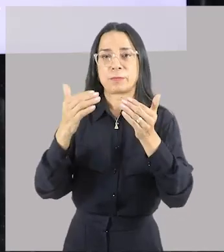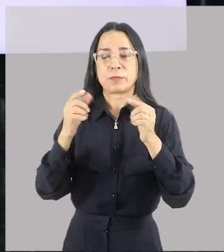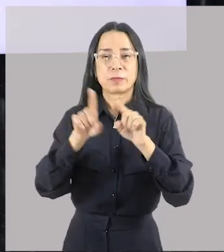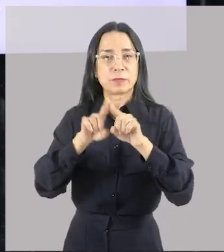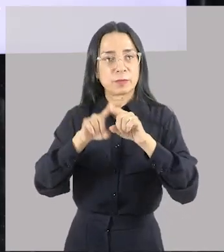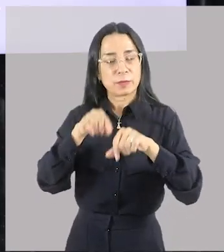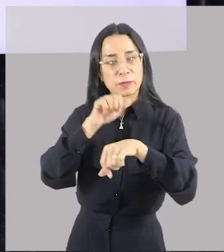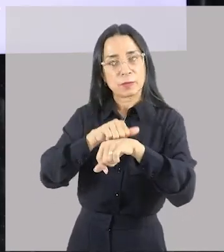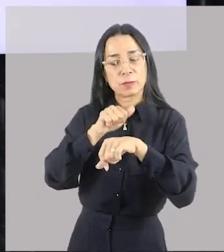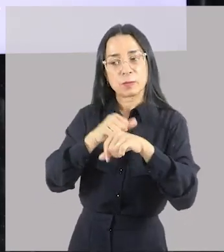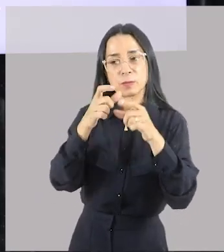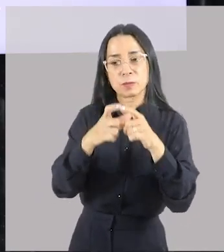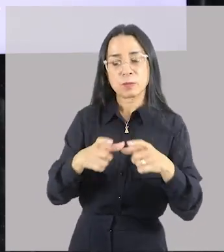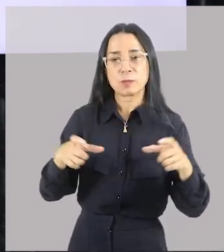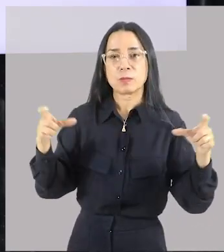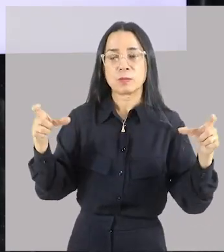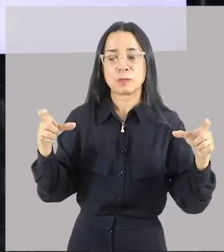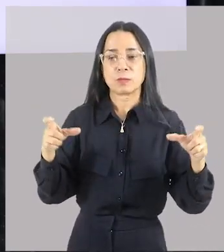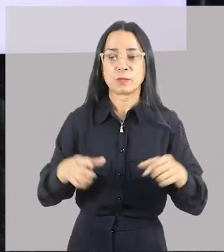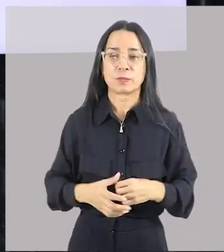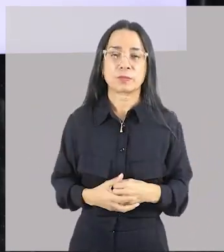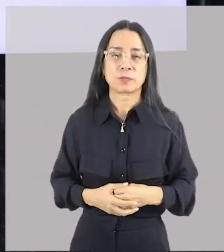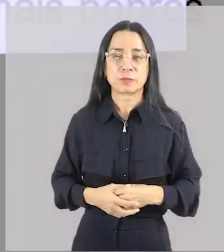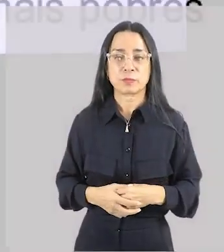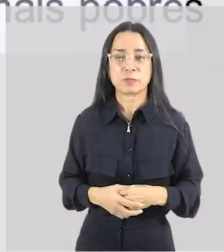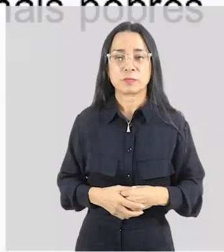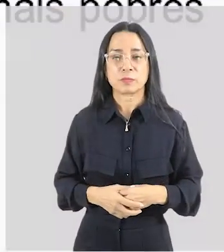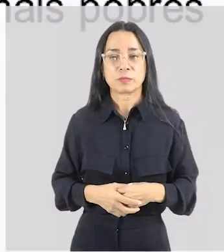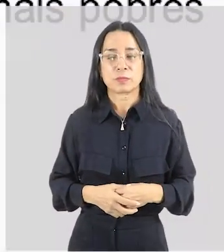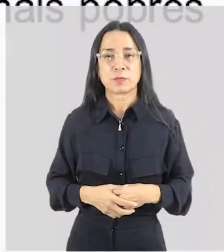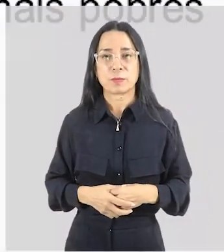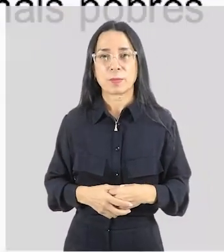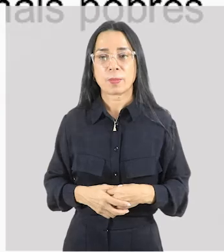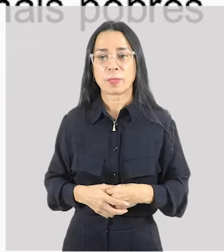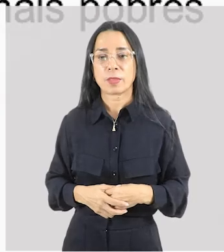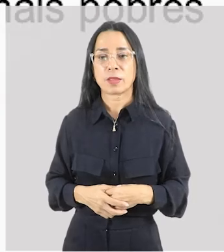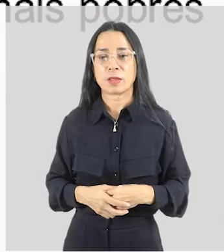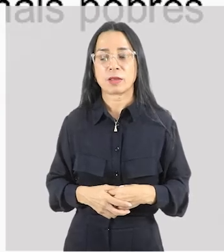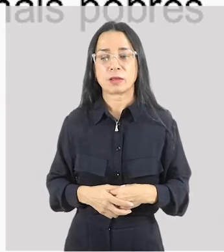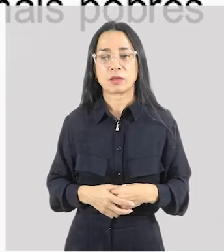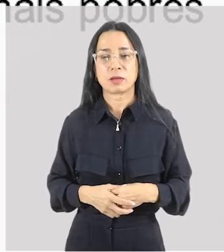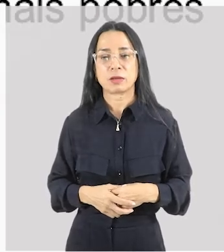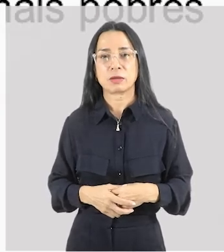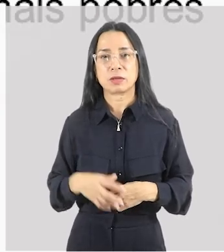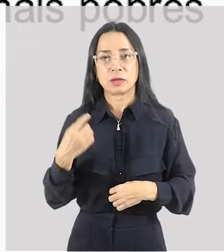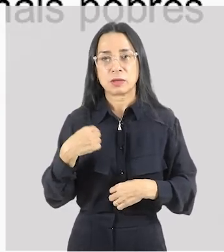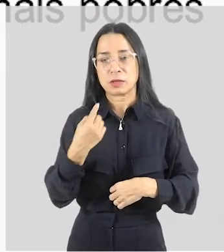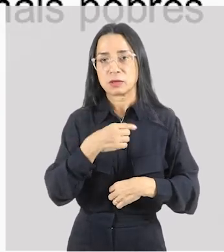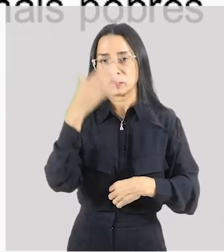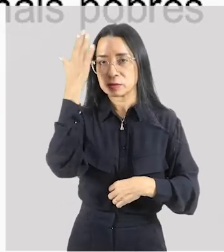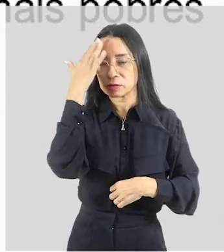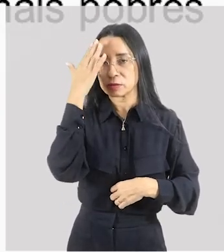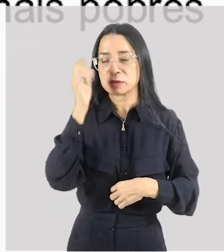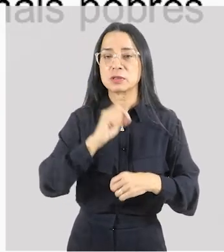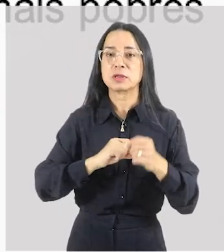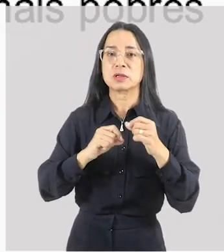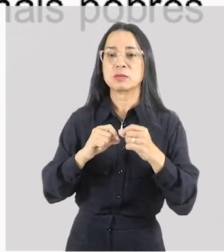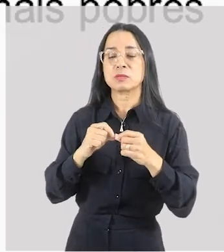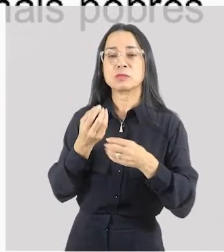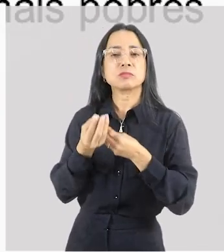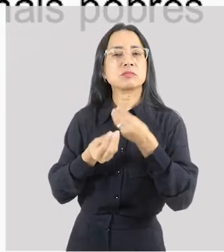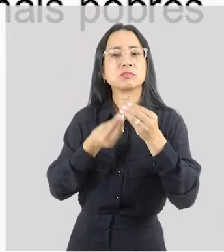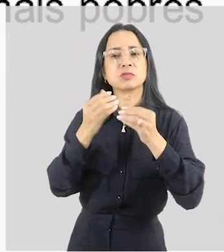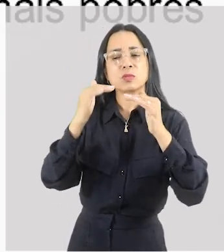também, consequentemente, tá? E aí foi criado para a gente poder compreender esses níveis